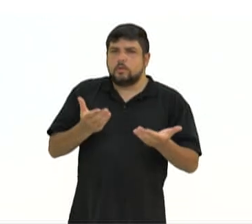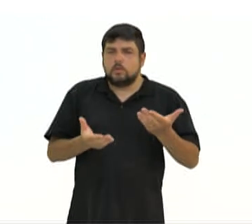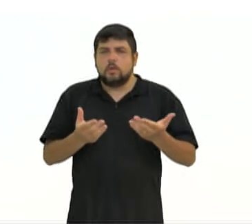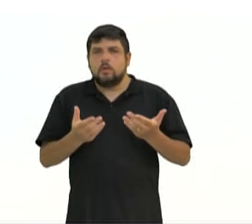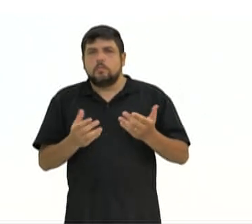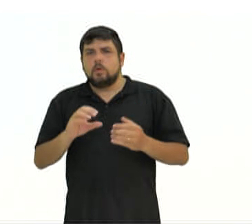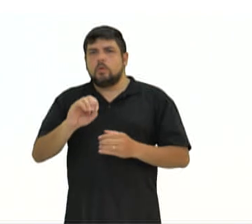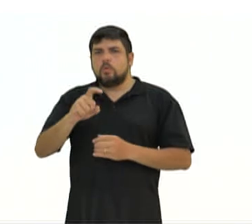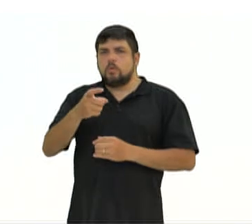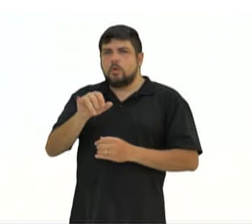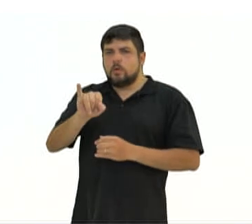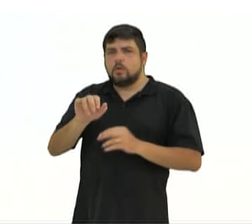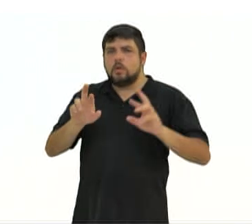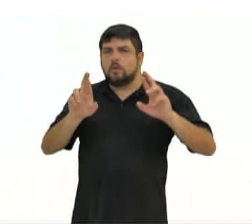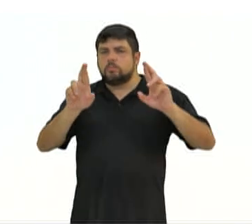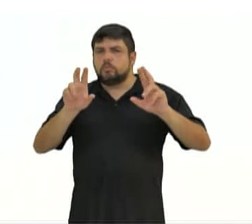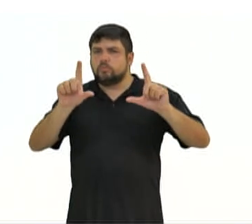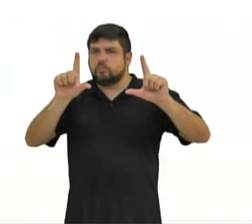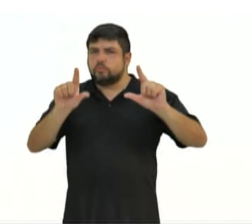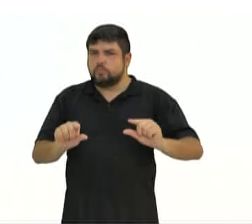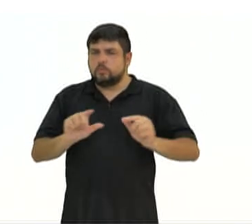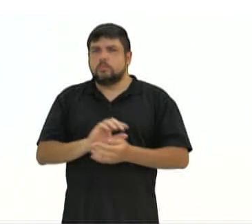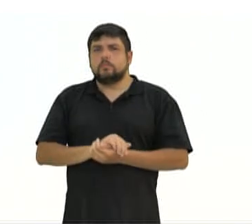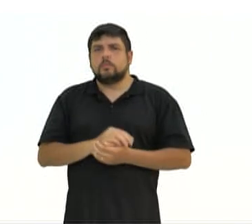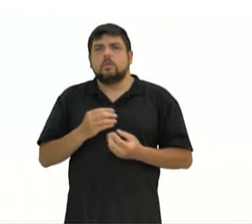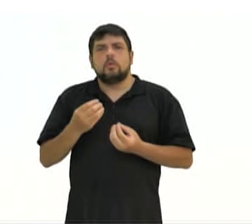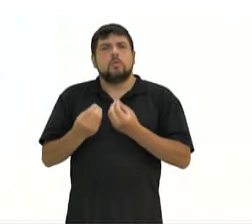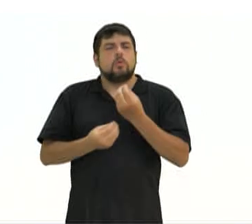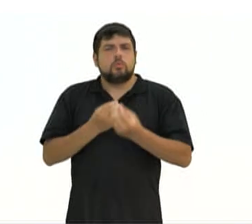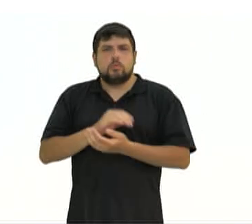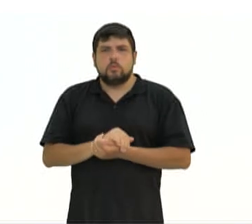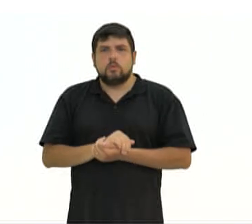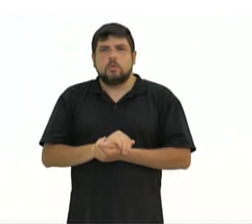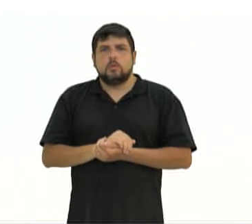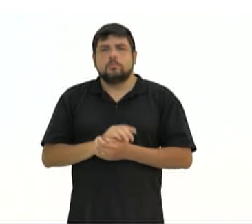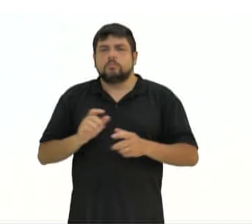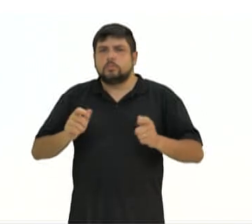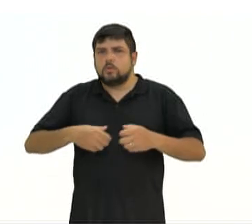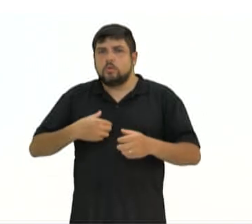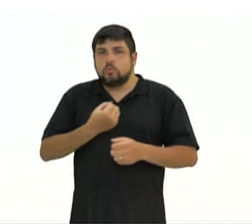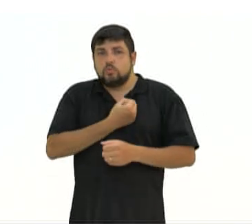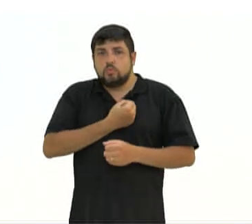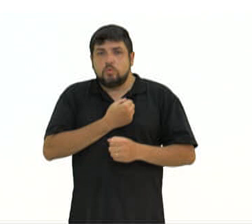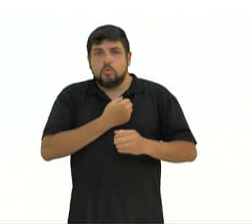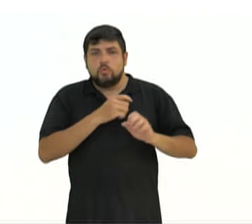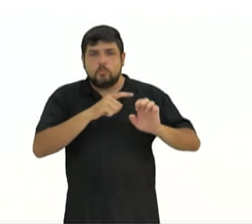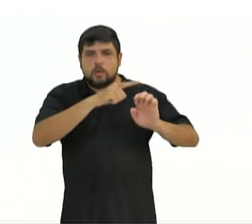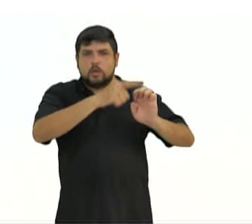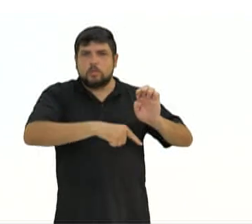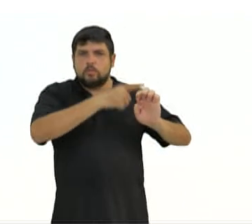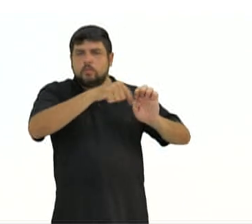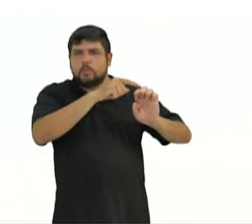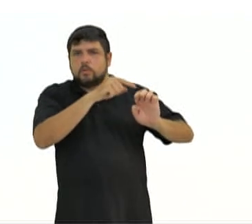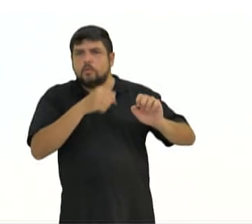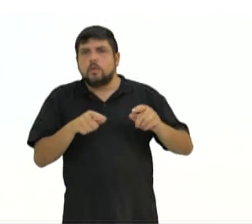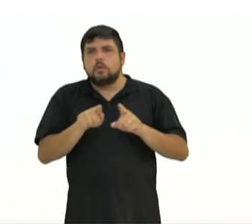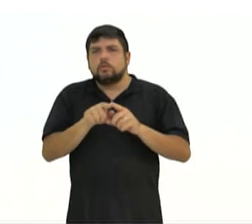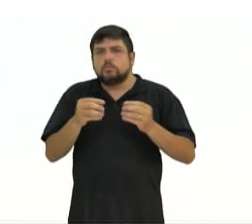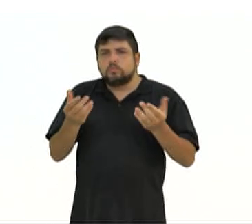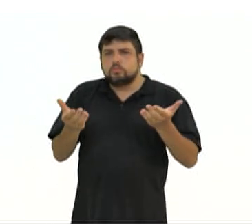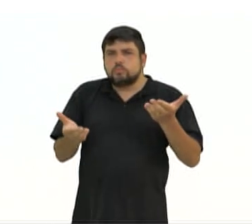de equações que representam as reações de oxirredução, pretendemos igualar um número de elétrons que foram perdidos e